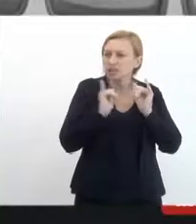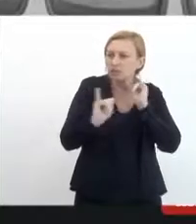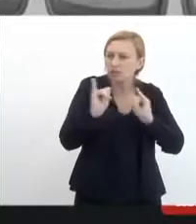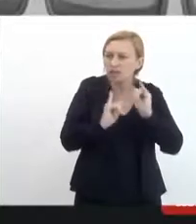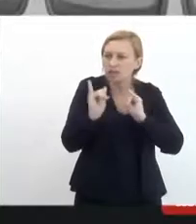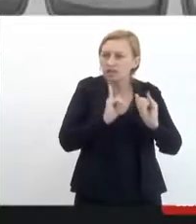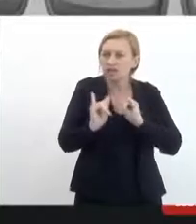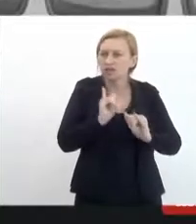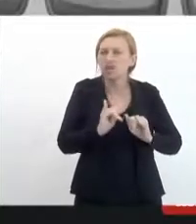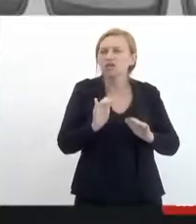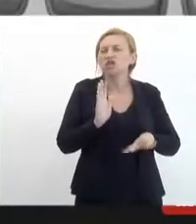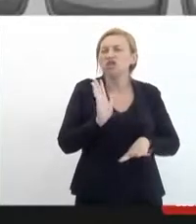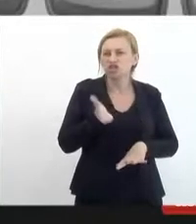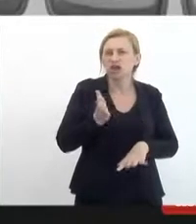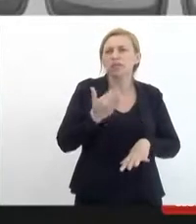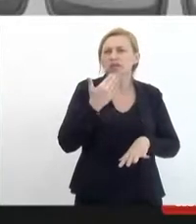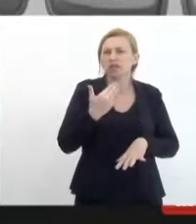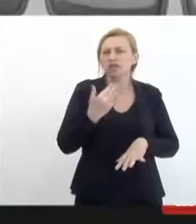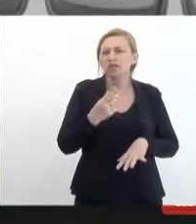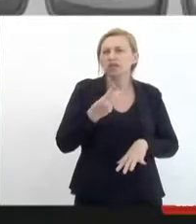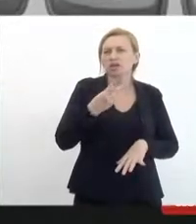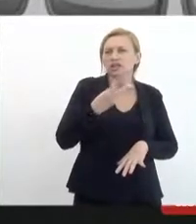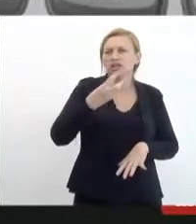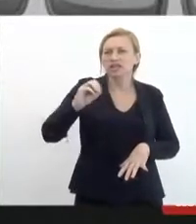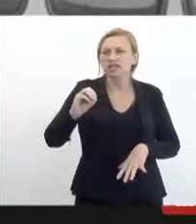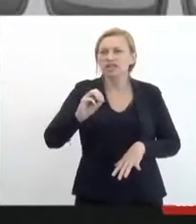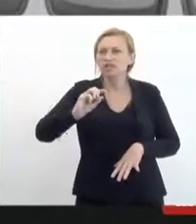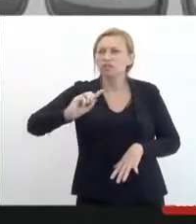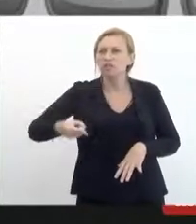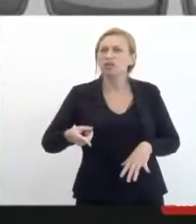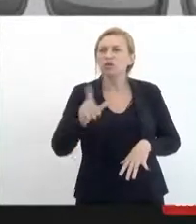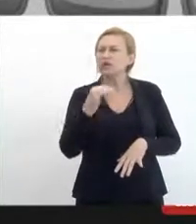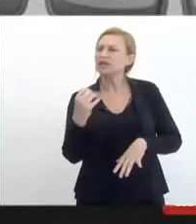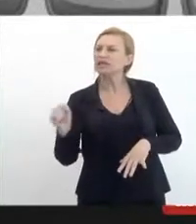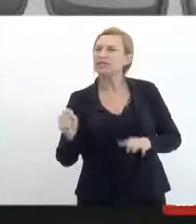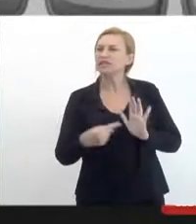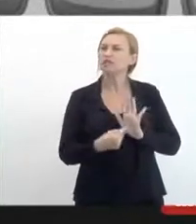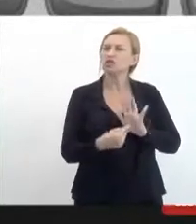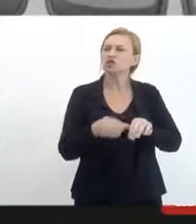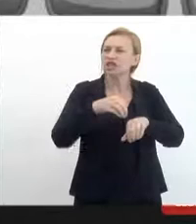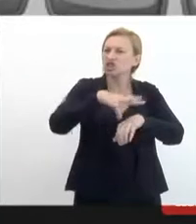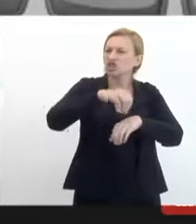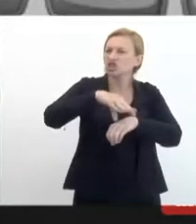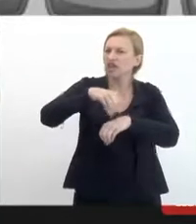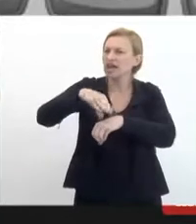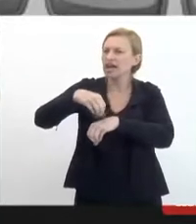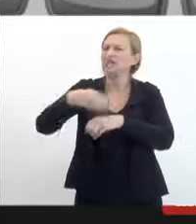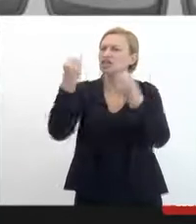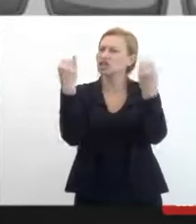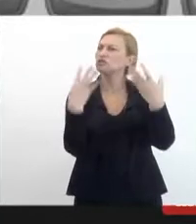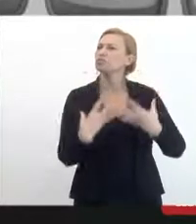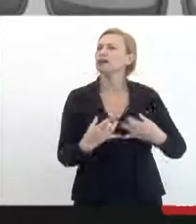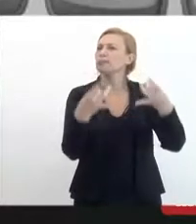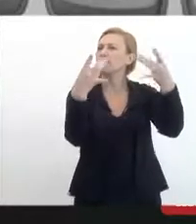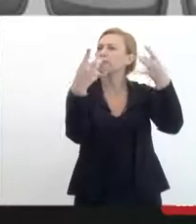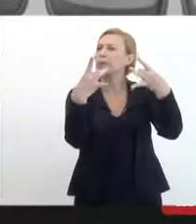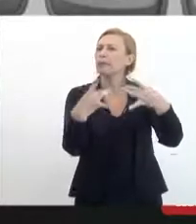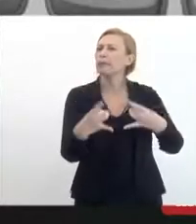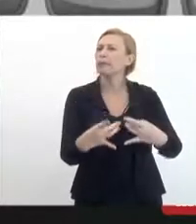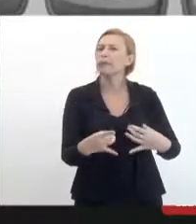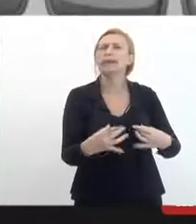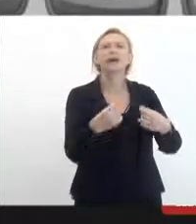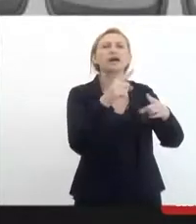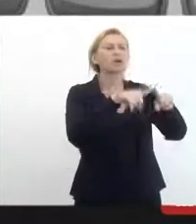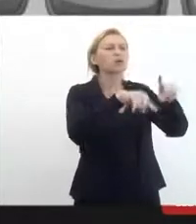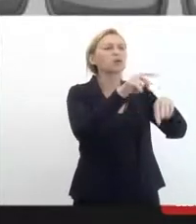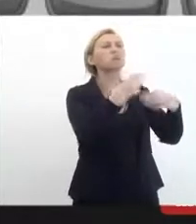aqui com mais de 300 mil linhas para serem indicadas, né, esclarecimentos para que serve o